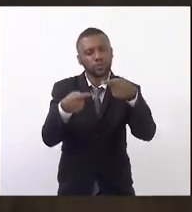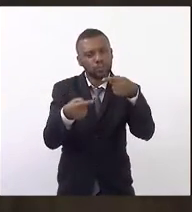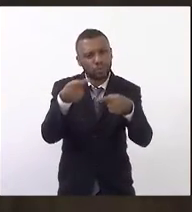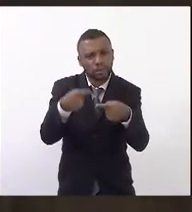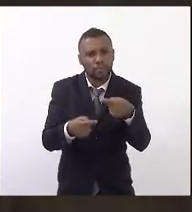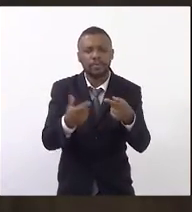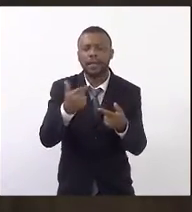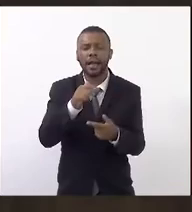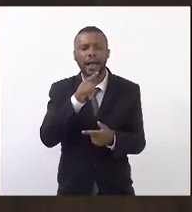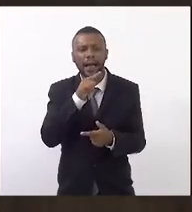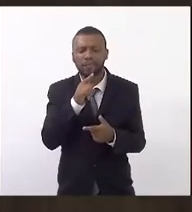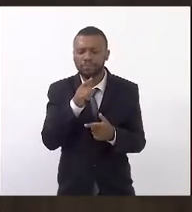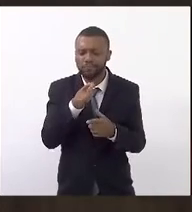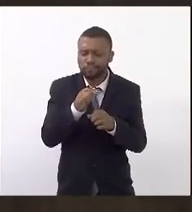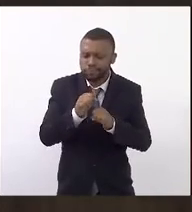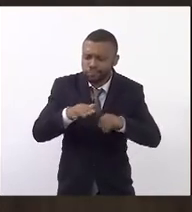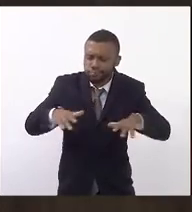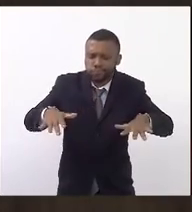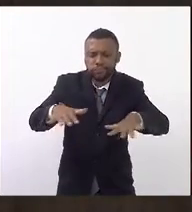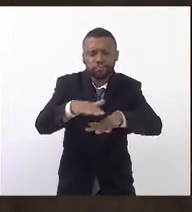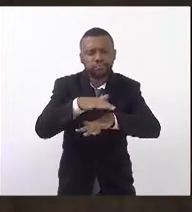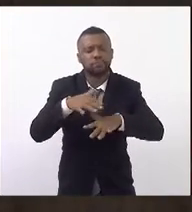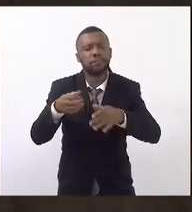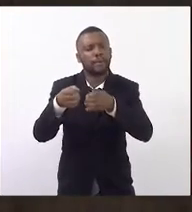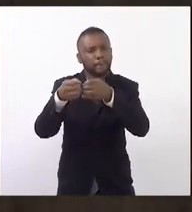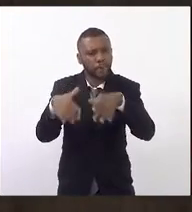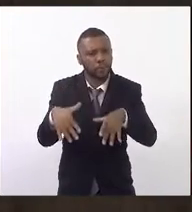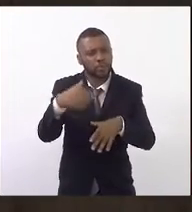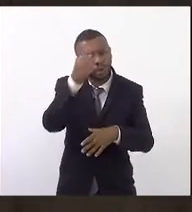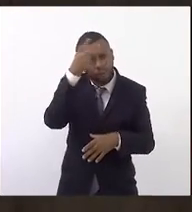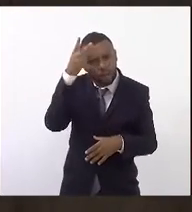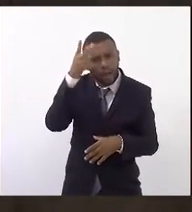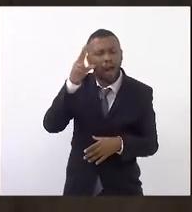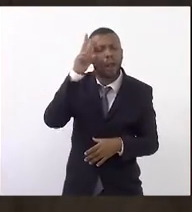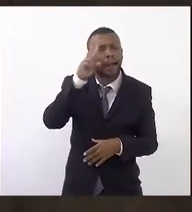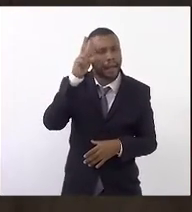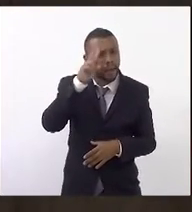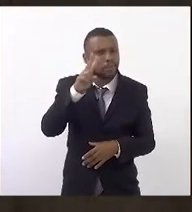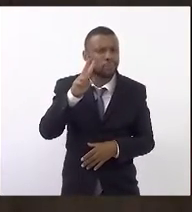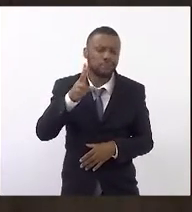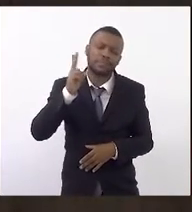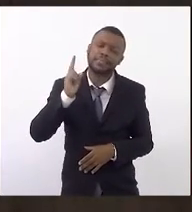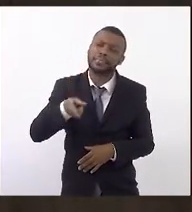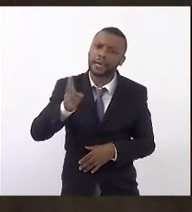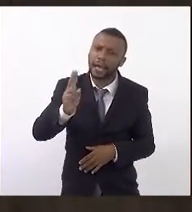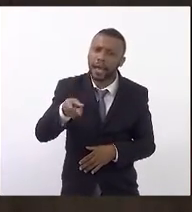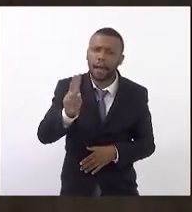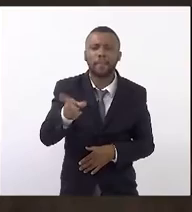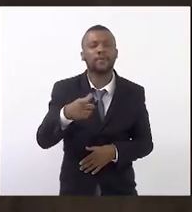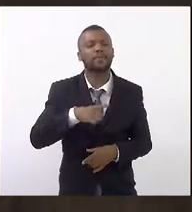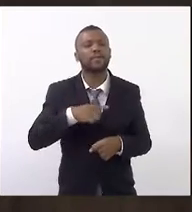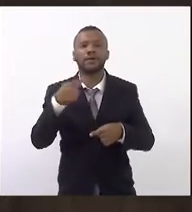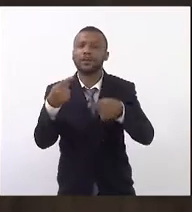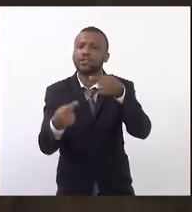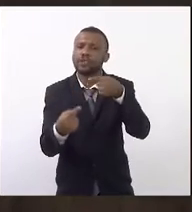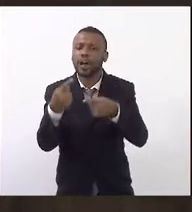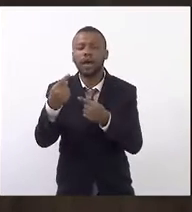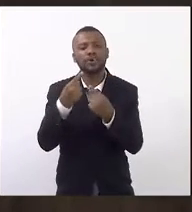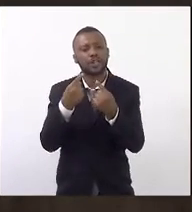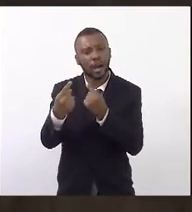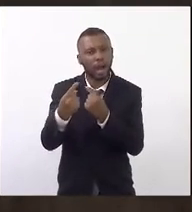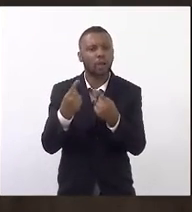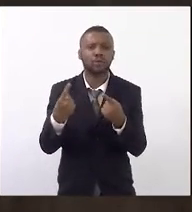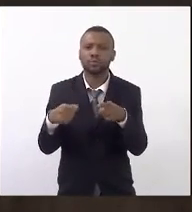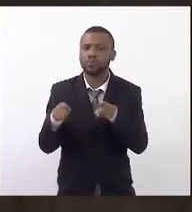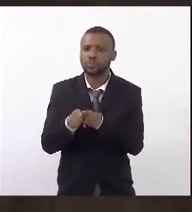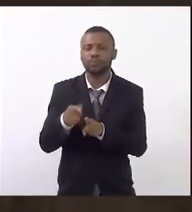aquele município. Me lembro muito vivamente, como permanentemente, mantive diálogo com Vossa Excelência,